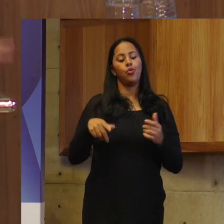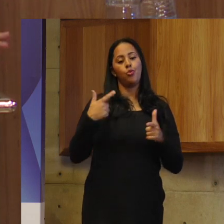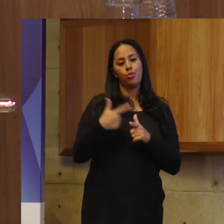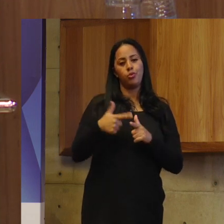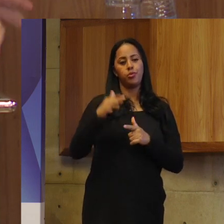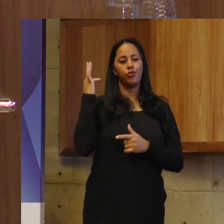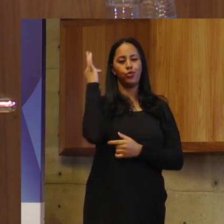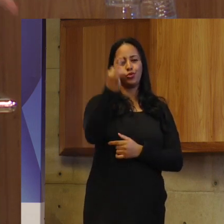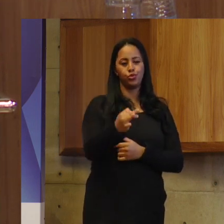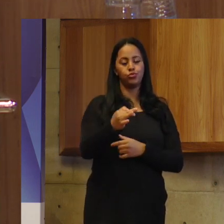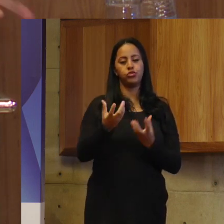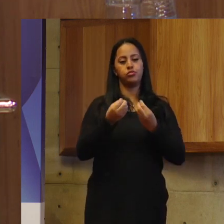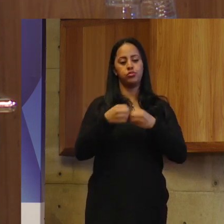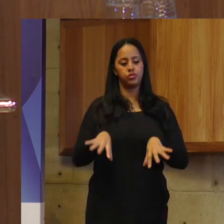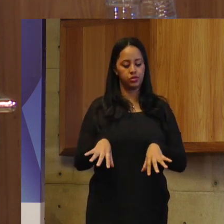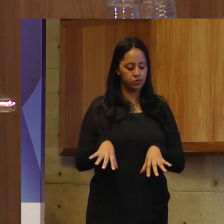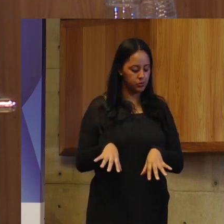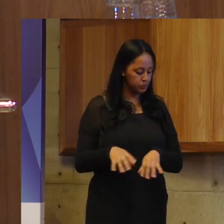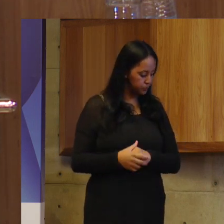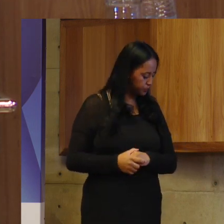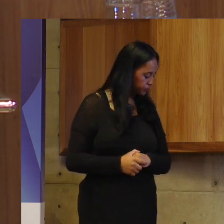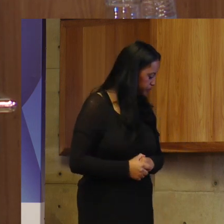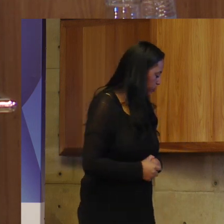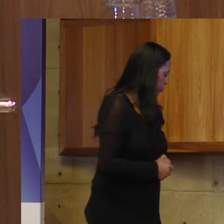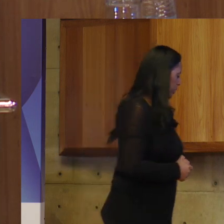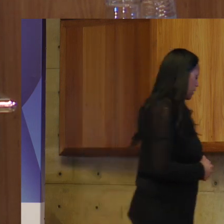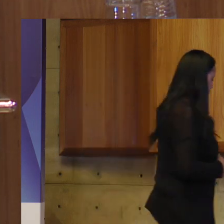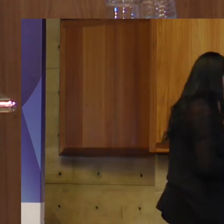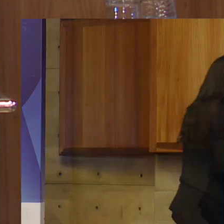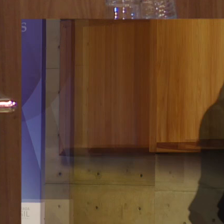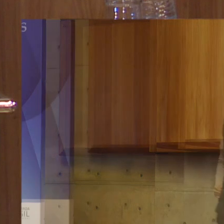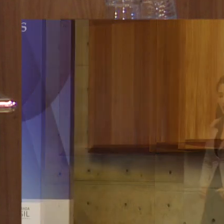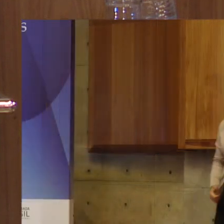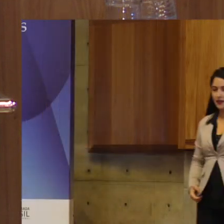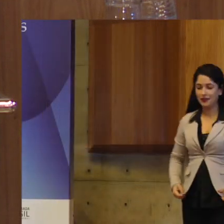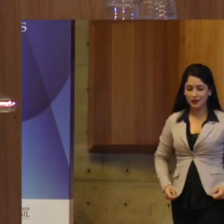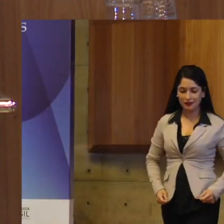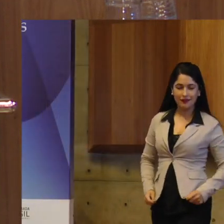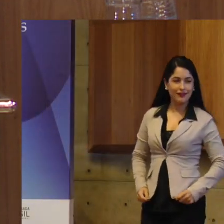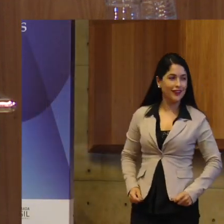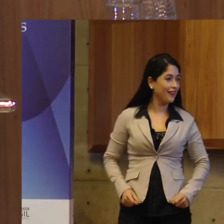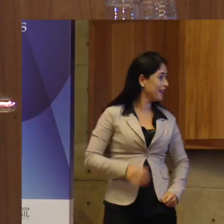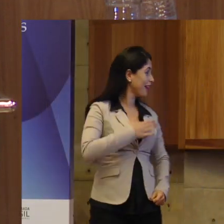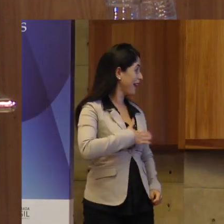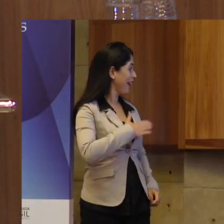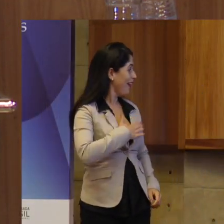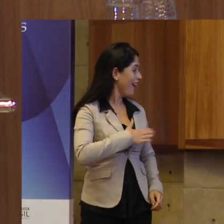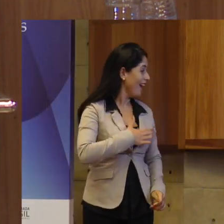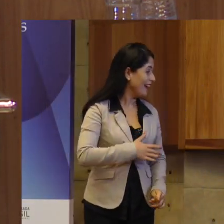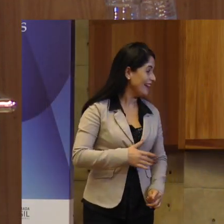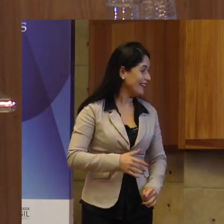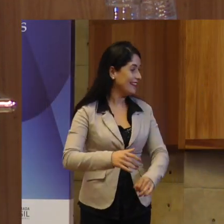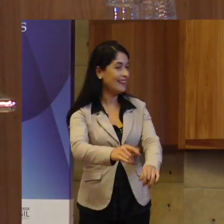futuro caos econômico, social e político. Você tem que conjugar isso com indústria, com inovação e com